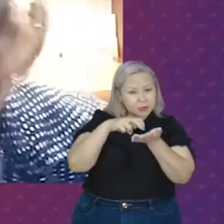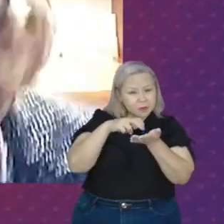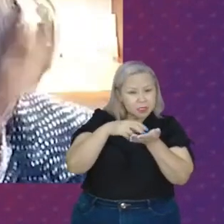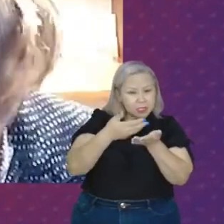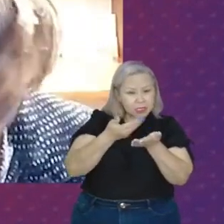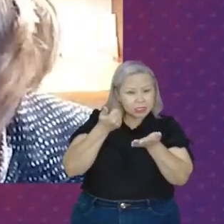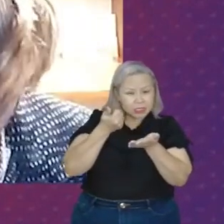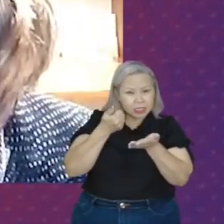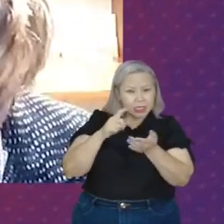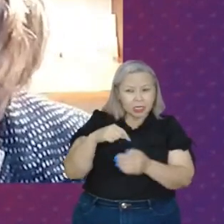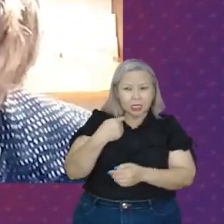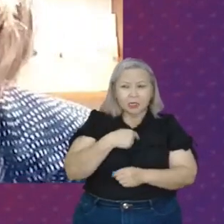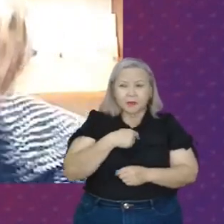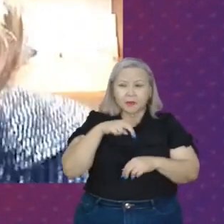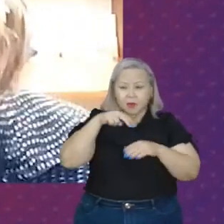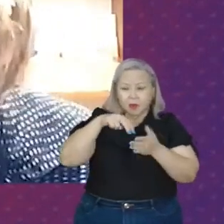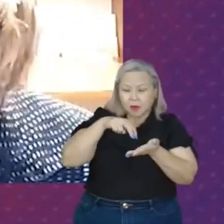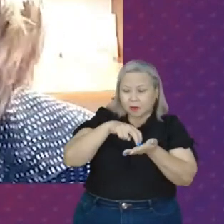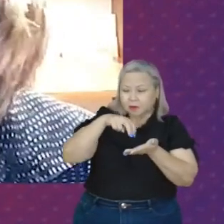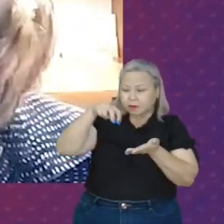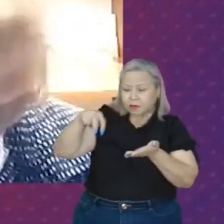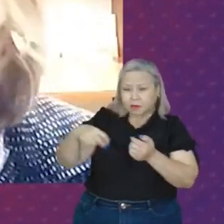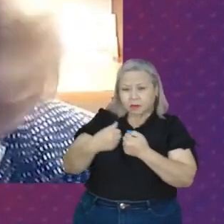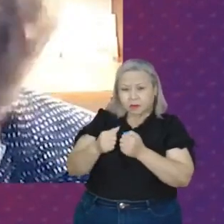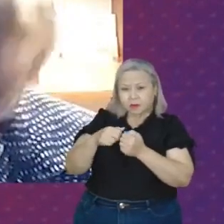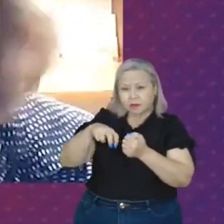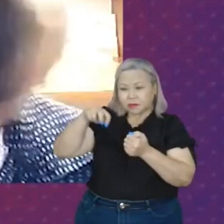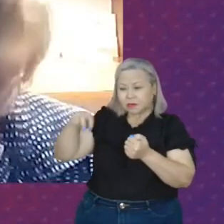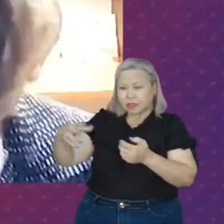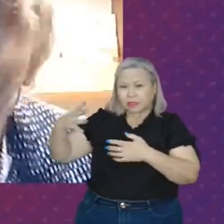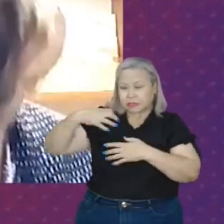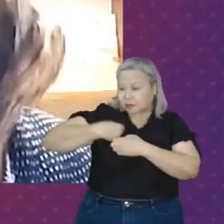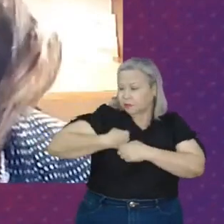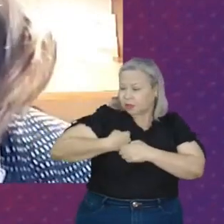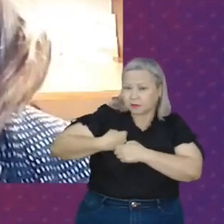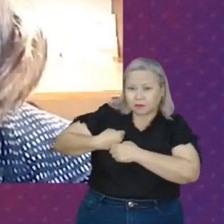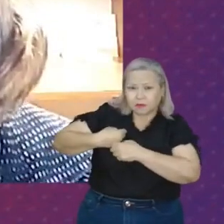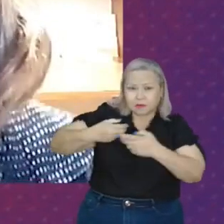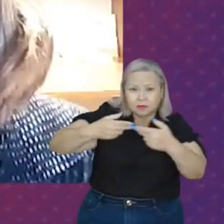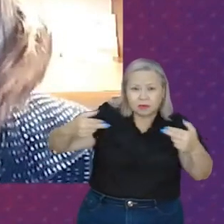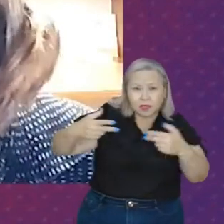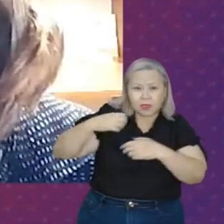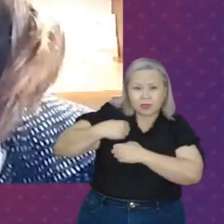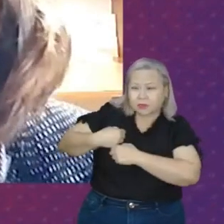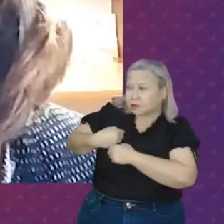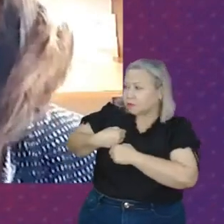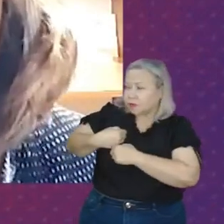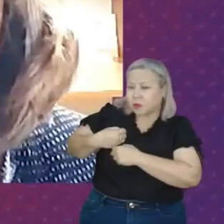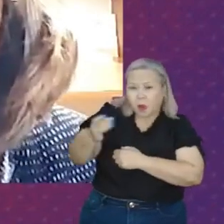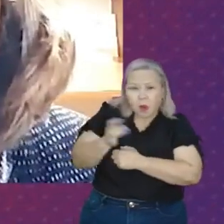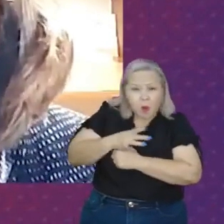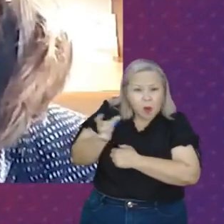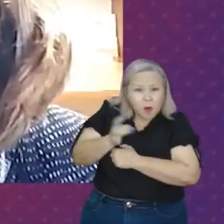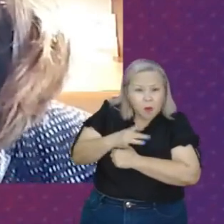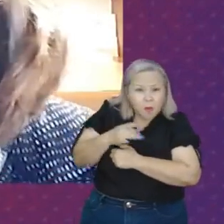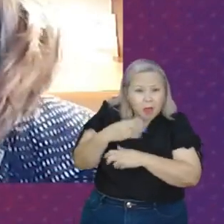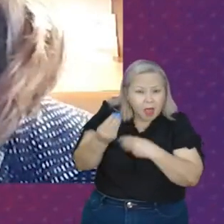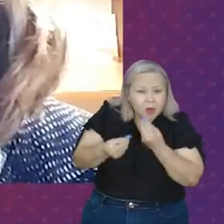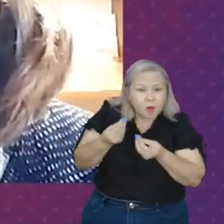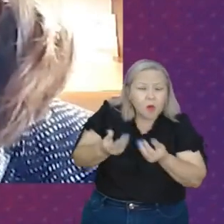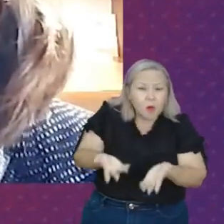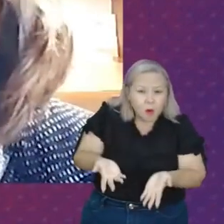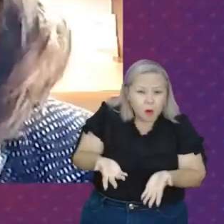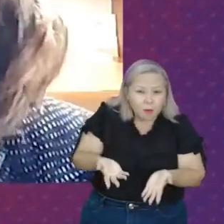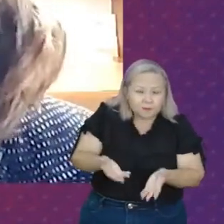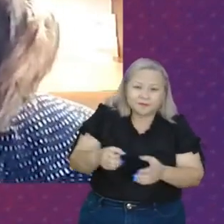gente desce segurando os nossos pertences, olhando para o lado? Já se pensou que nessa sociedade, mais